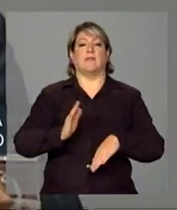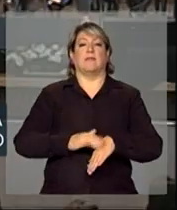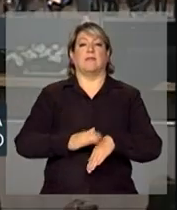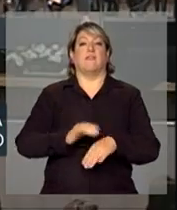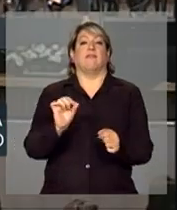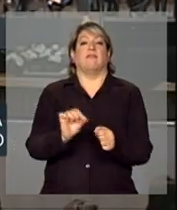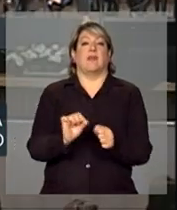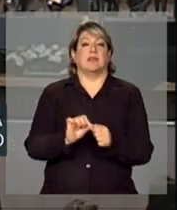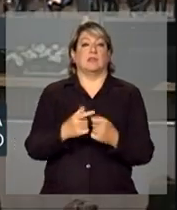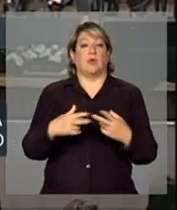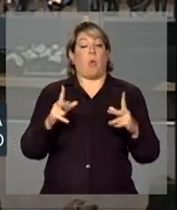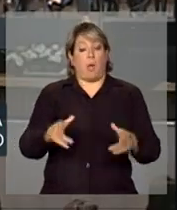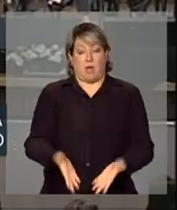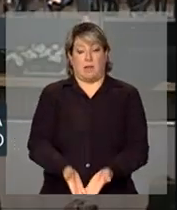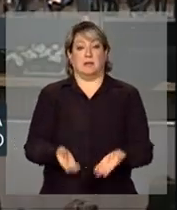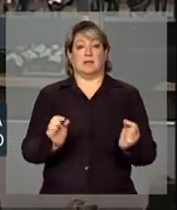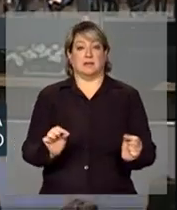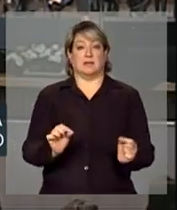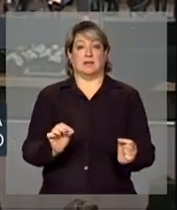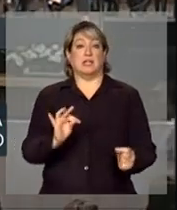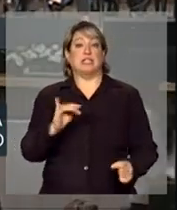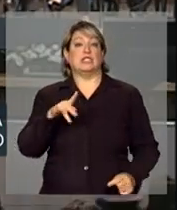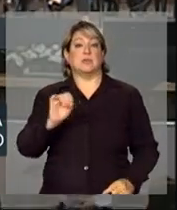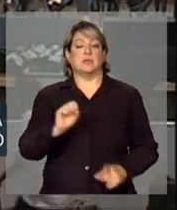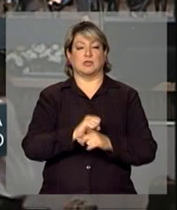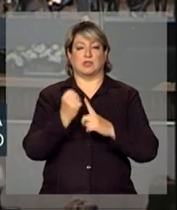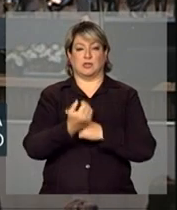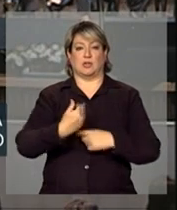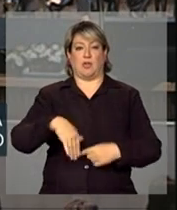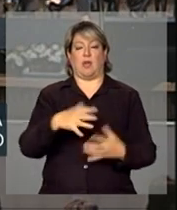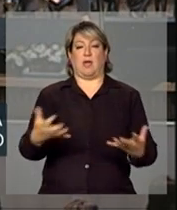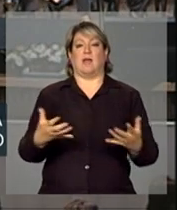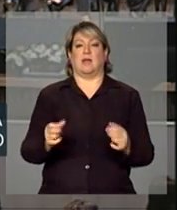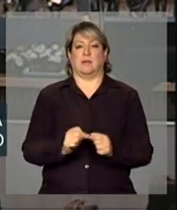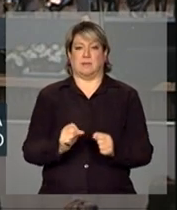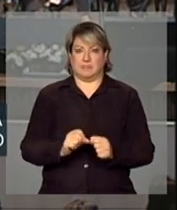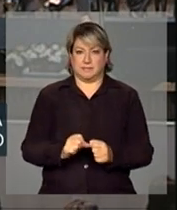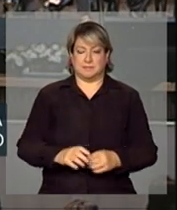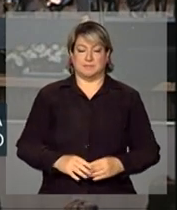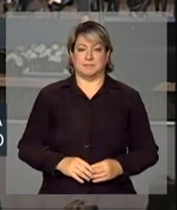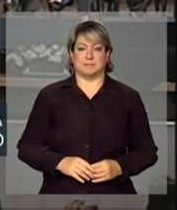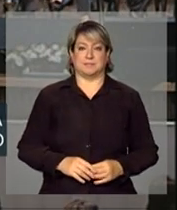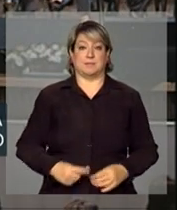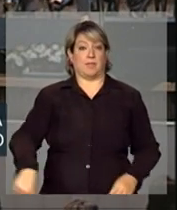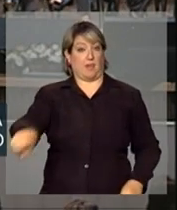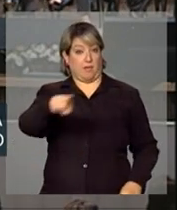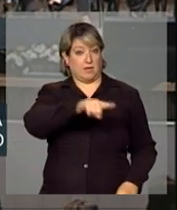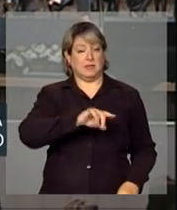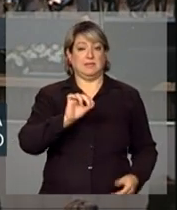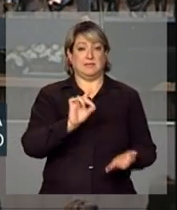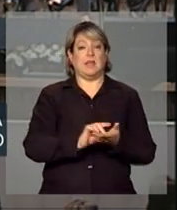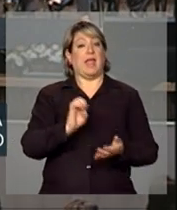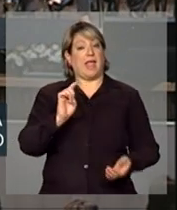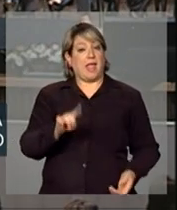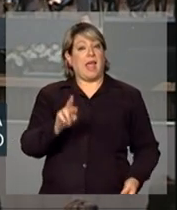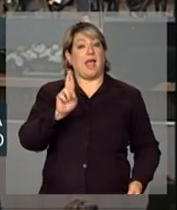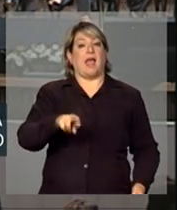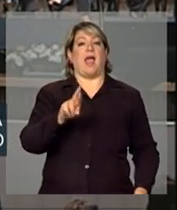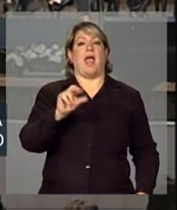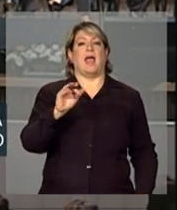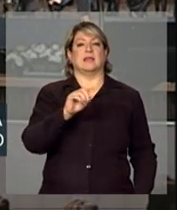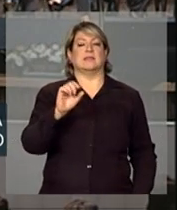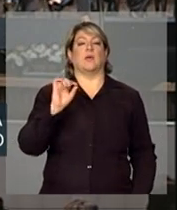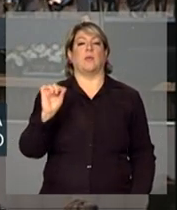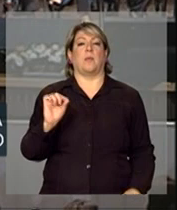esse, o tipo de sociedade que nós queremos construir. Vocês, na verdade, são a razão